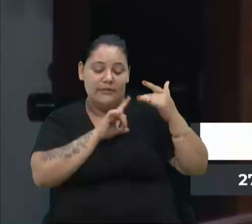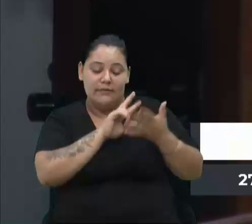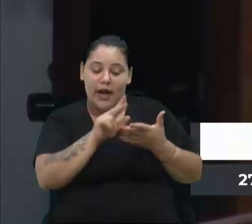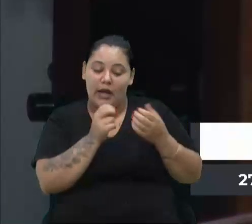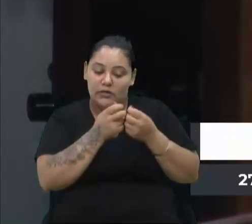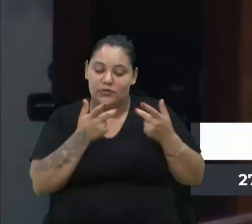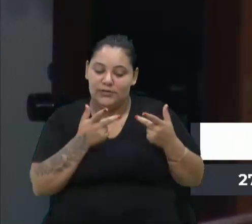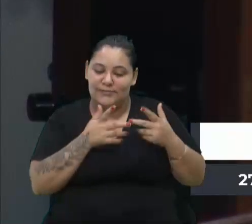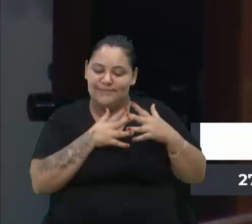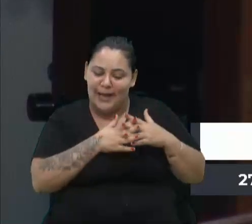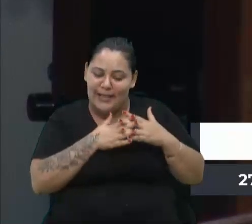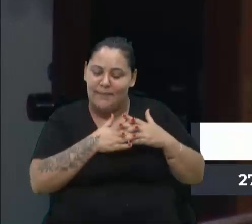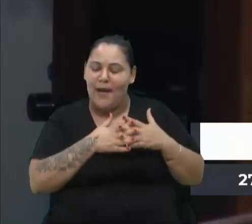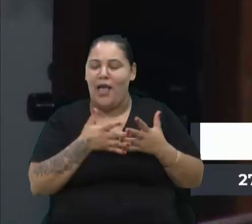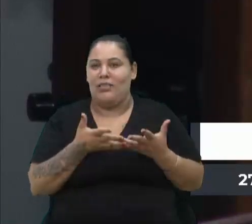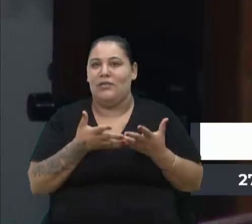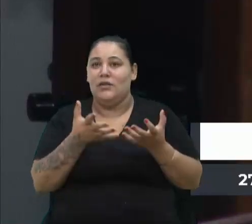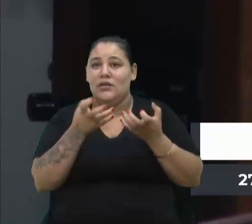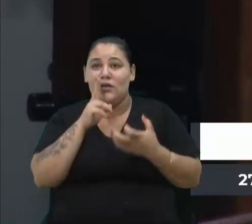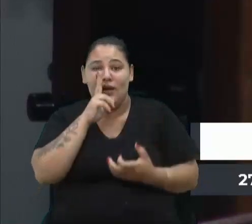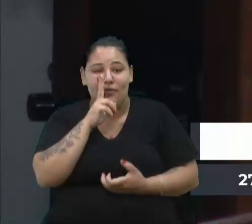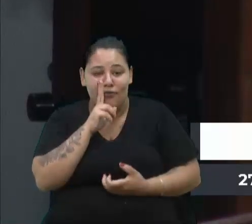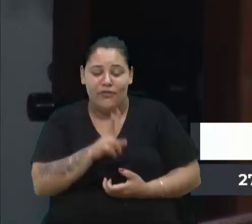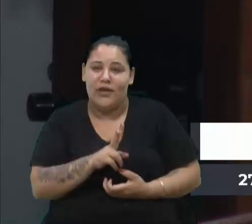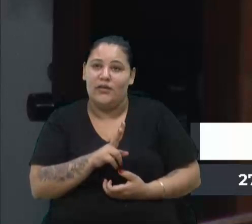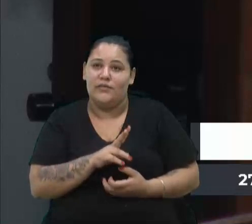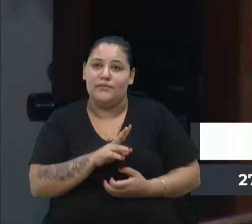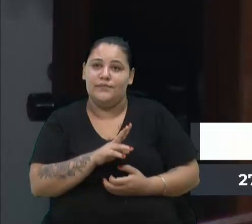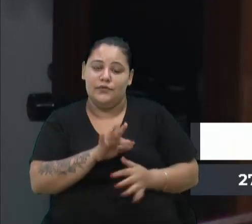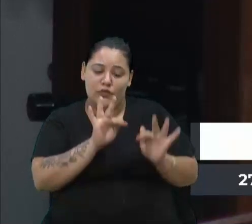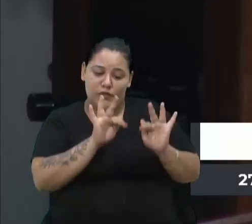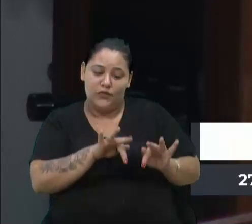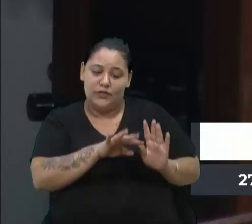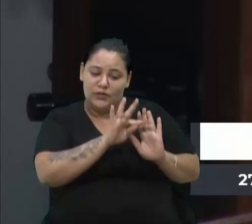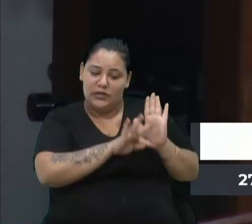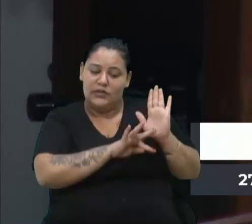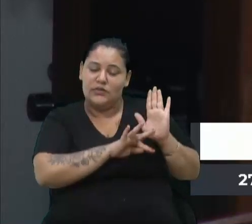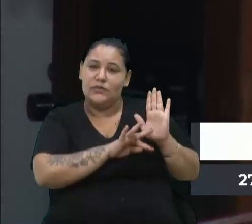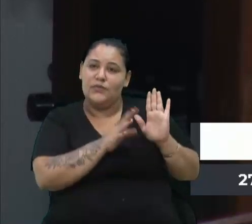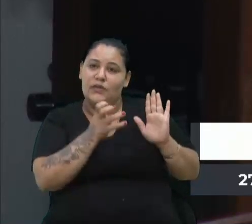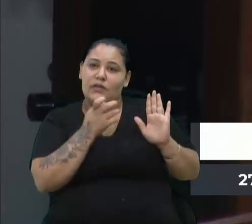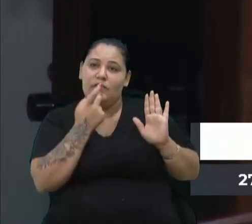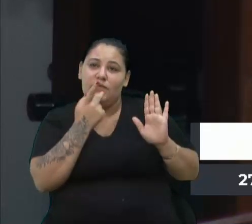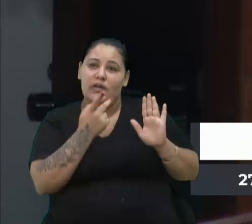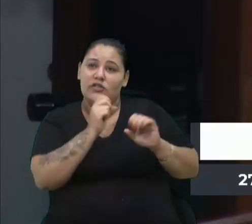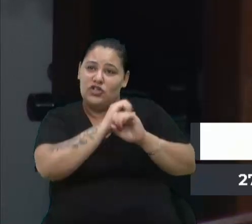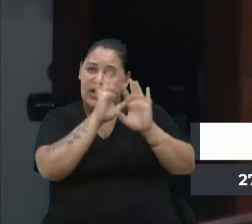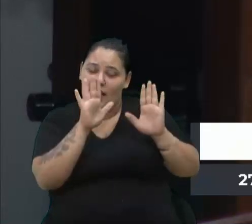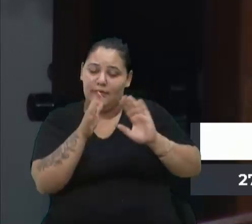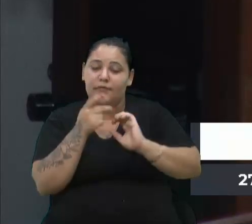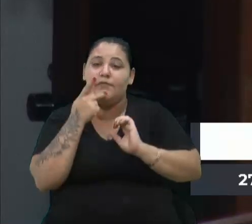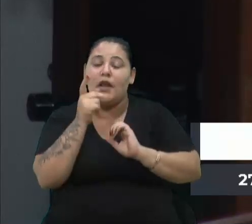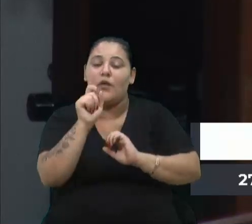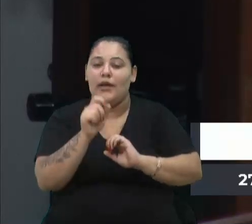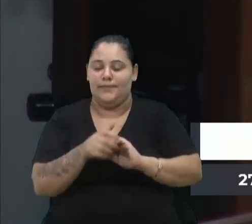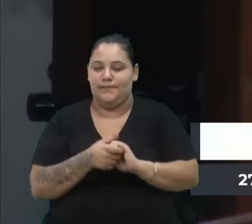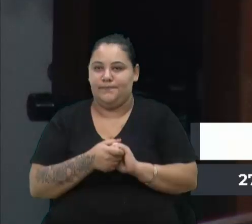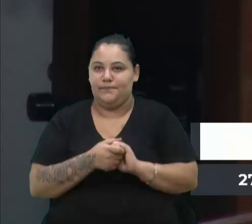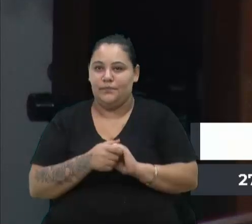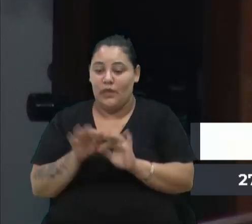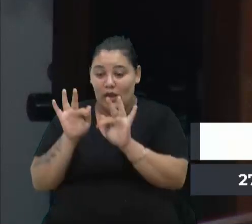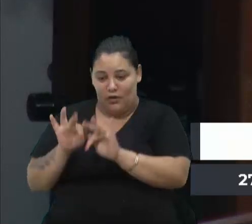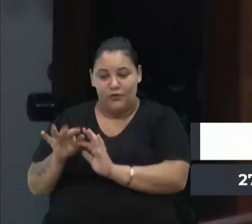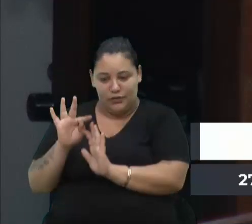atrapalham nesse momento. E eu quero ler o final da nota da Amptur aqui, para deixar muito bem claro o posicionamento deles. Eles dizem o seguinte, essa é a parte final da